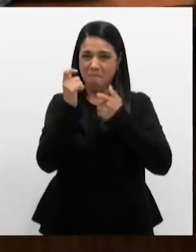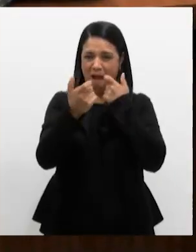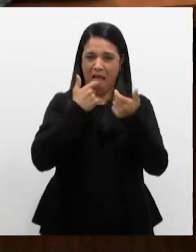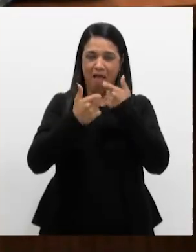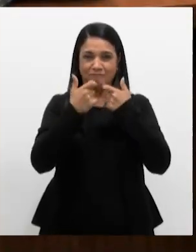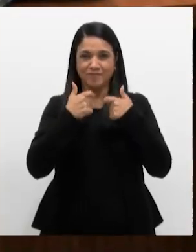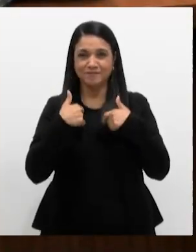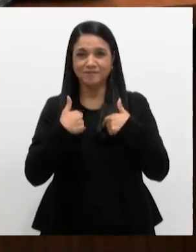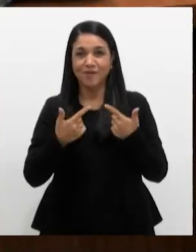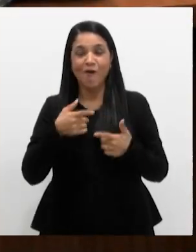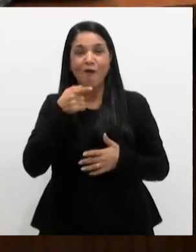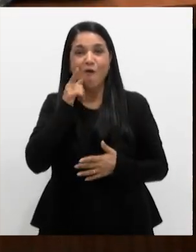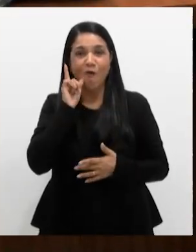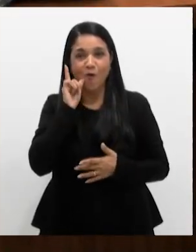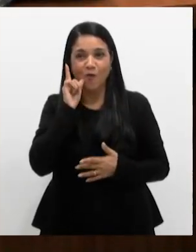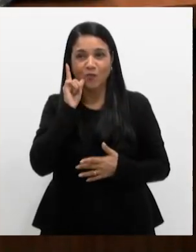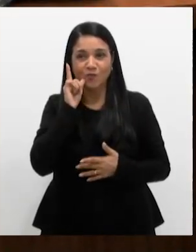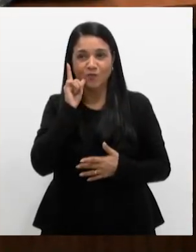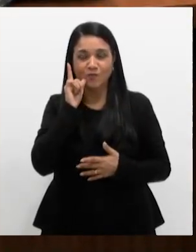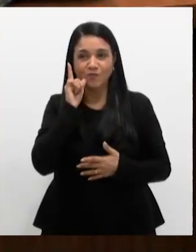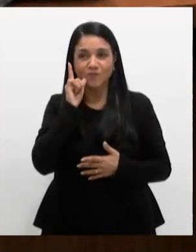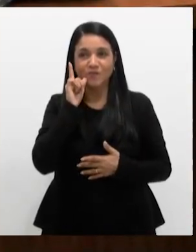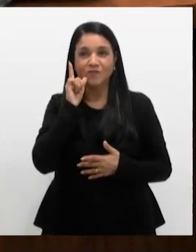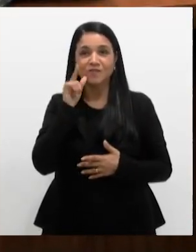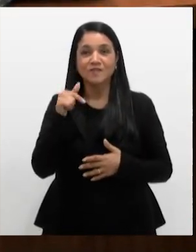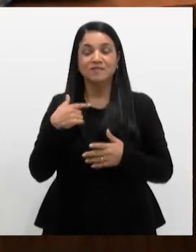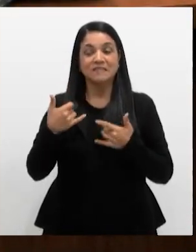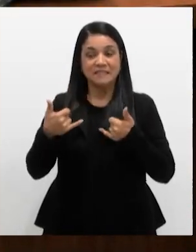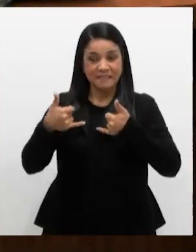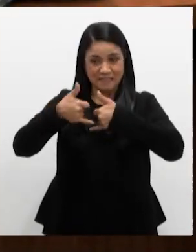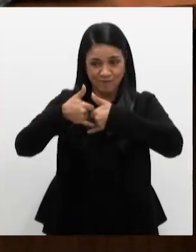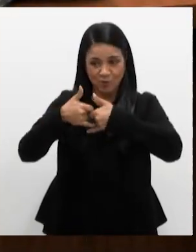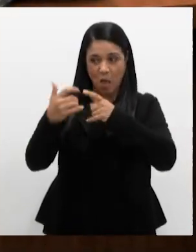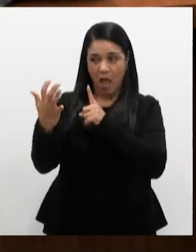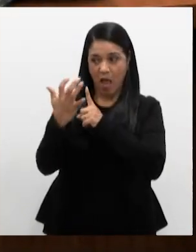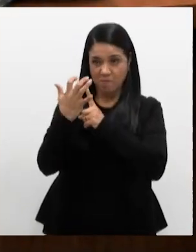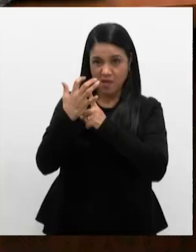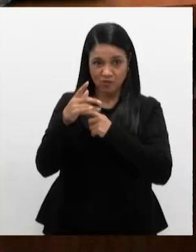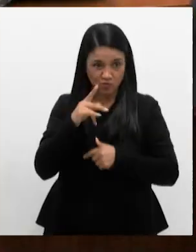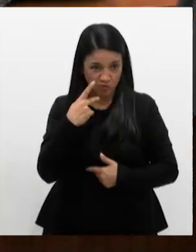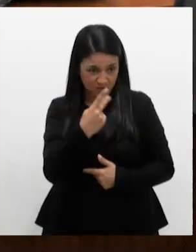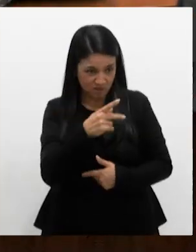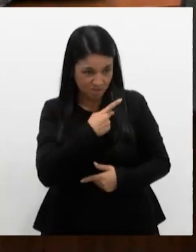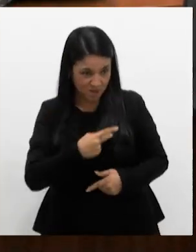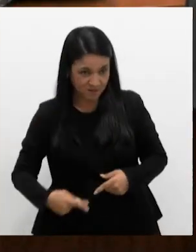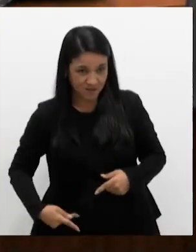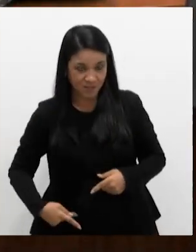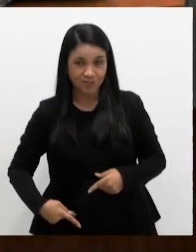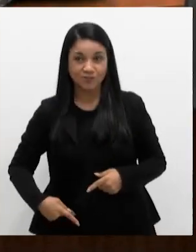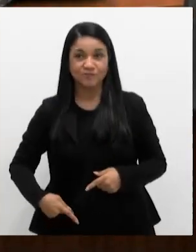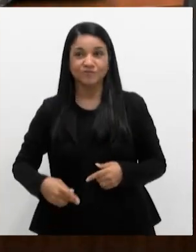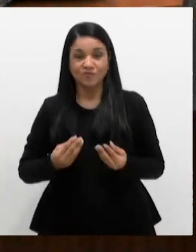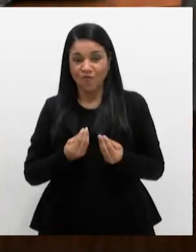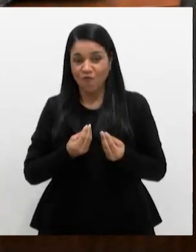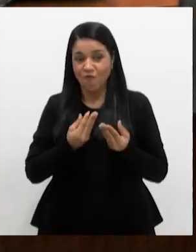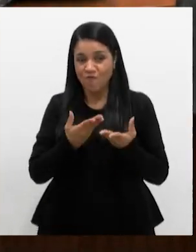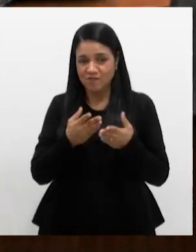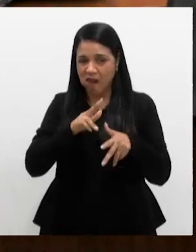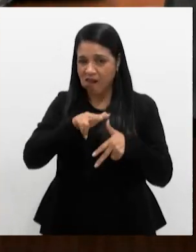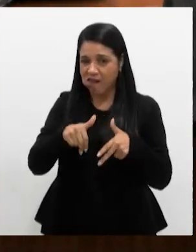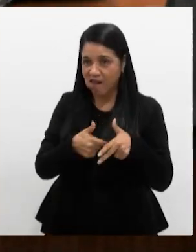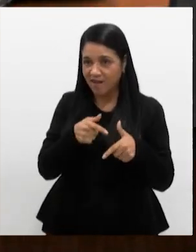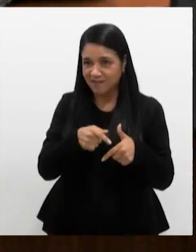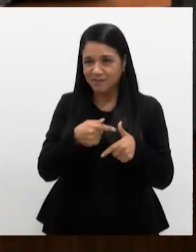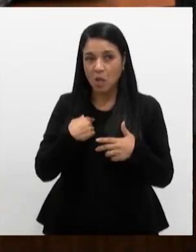palavras. Ontem, ele, num telefonema, ele ameaçou Vossa Excelência, ele ofereceu vantagens indevidas para Vossa Excelência, eu sou